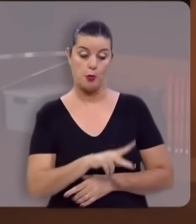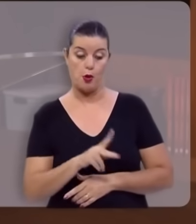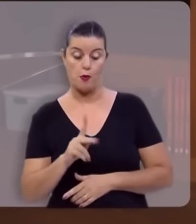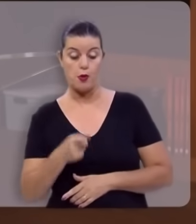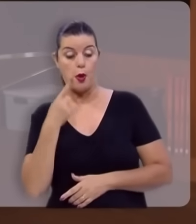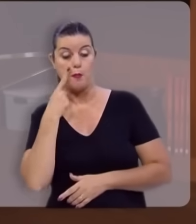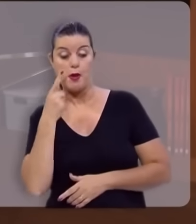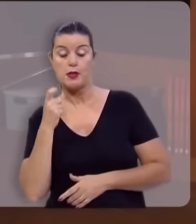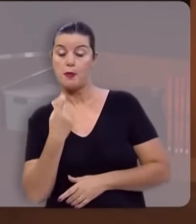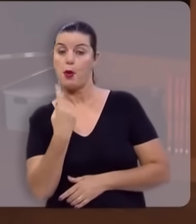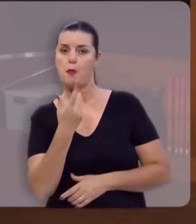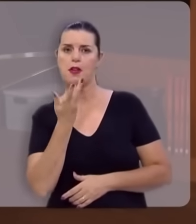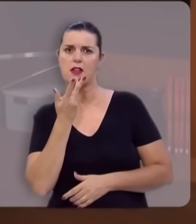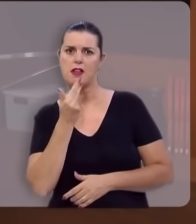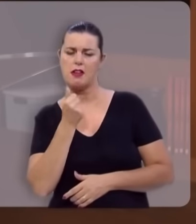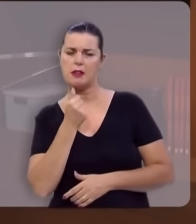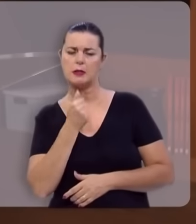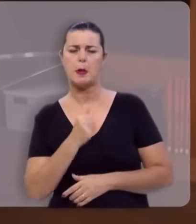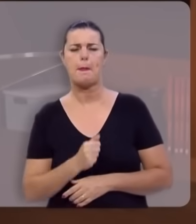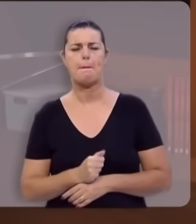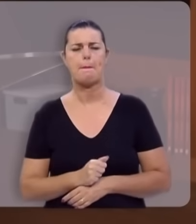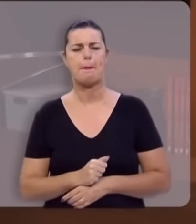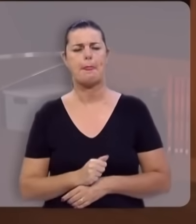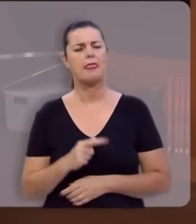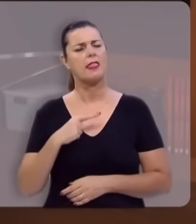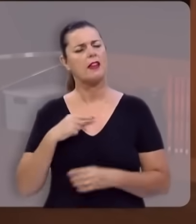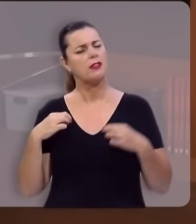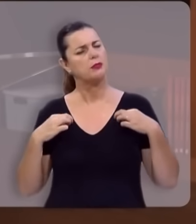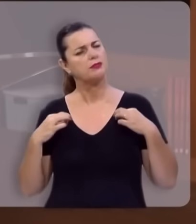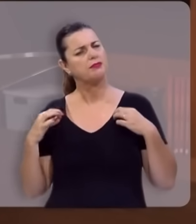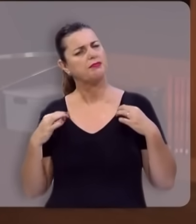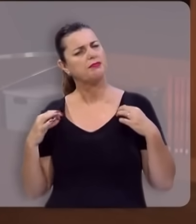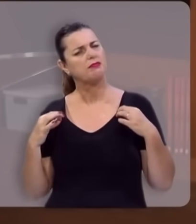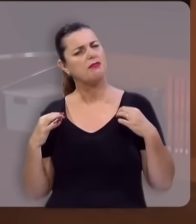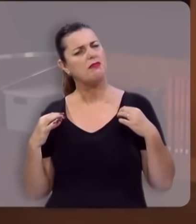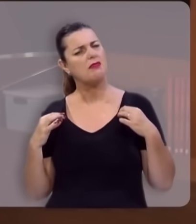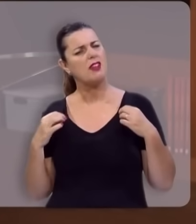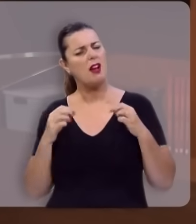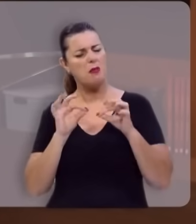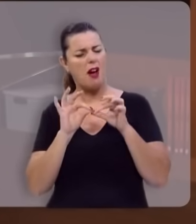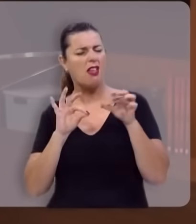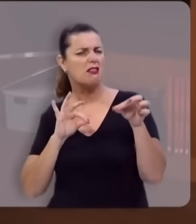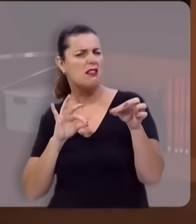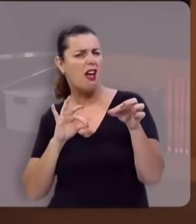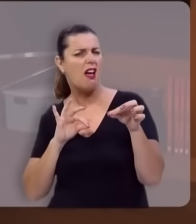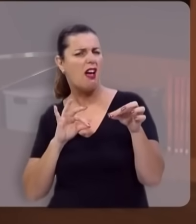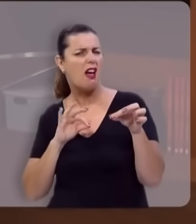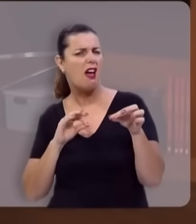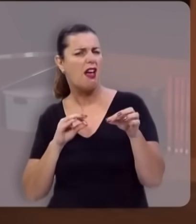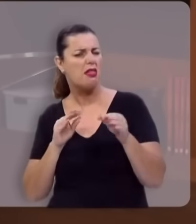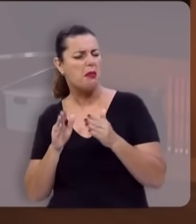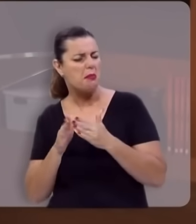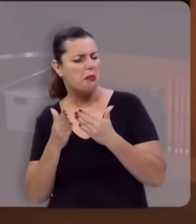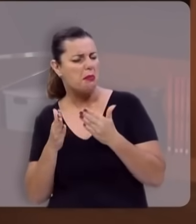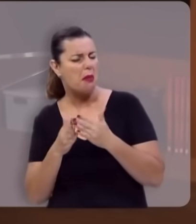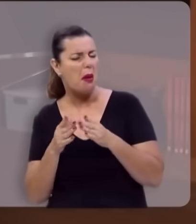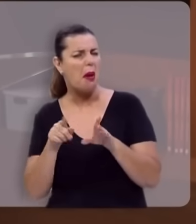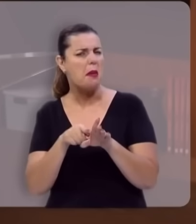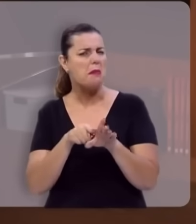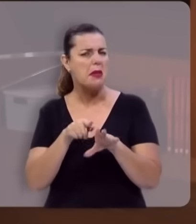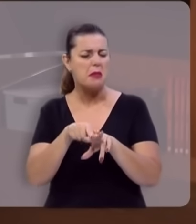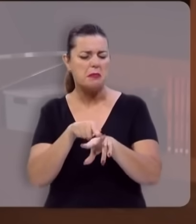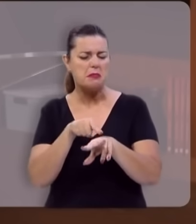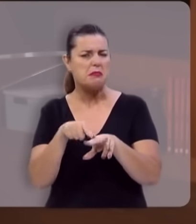percebeu que uma das crianças estava com as roupinhas rasgadas, com os pés